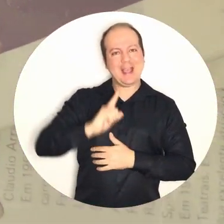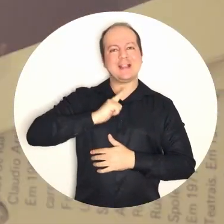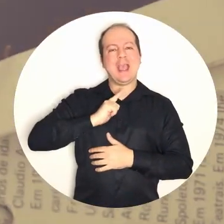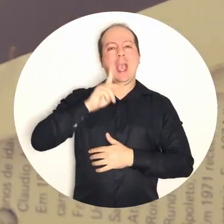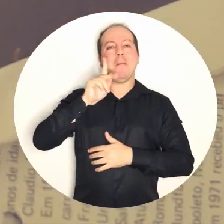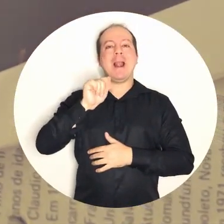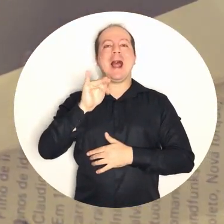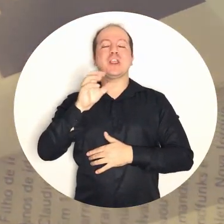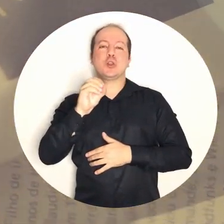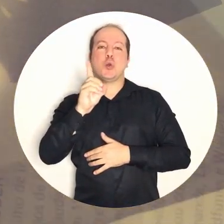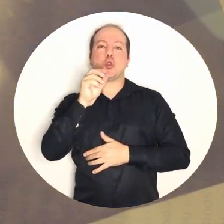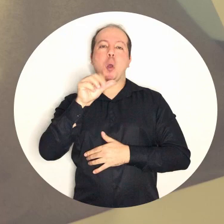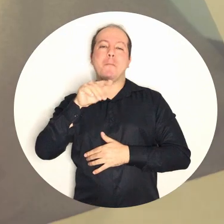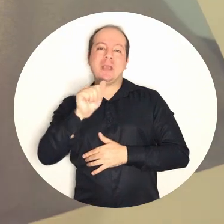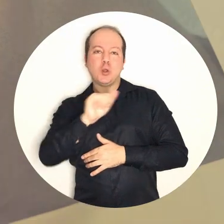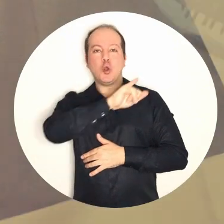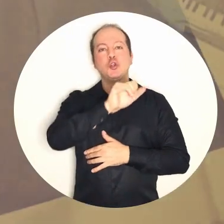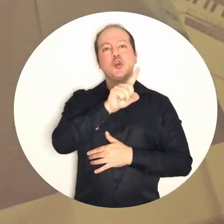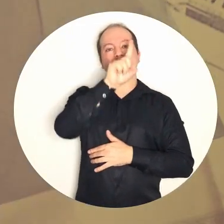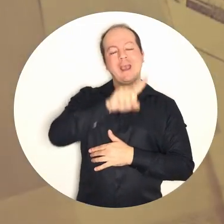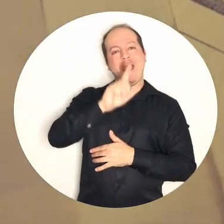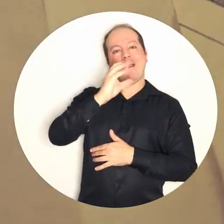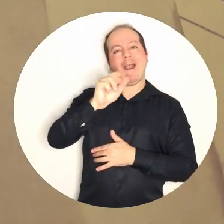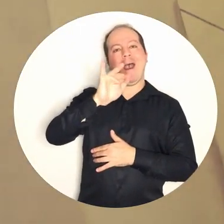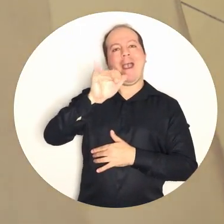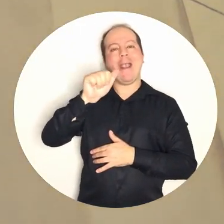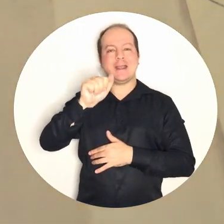Plácido Domingo, José Carreiras e Luciano